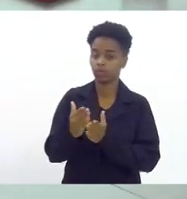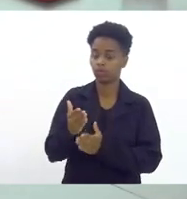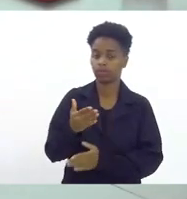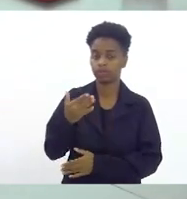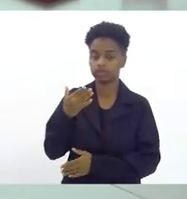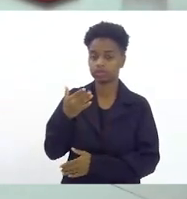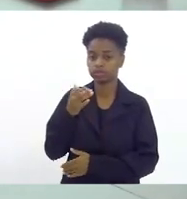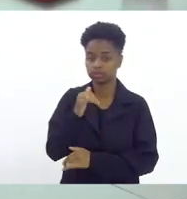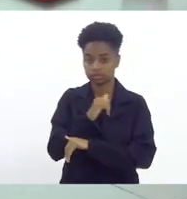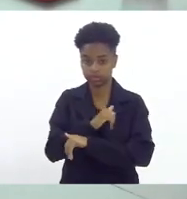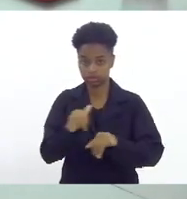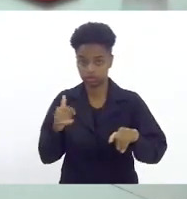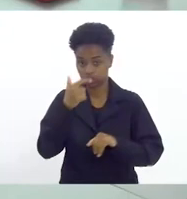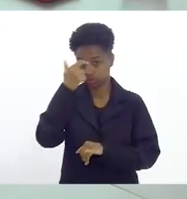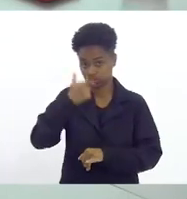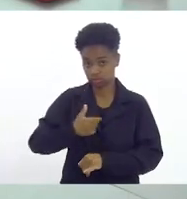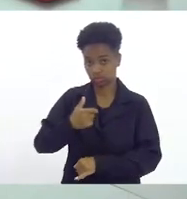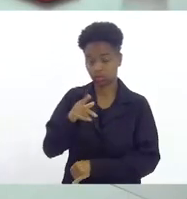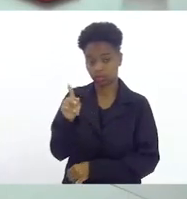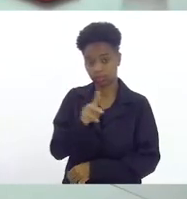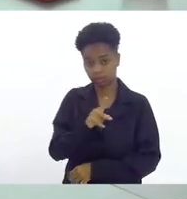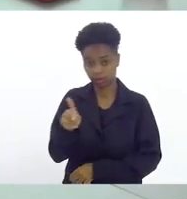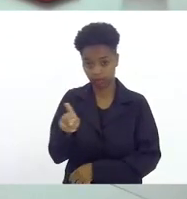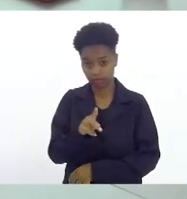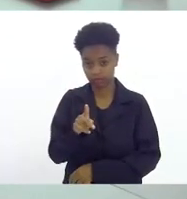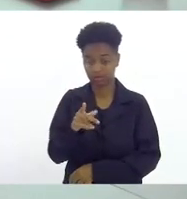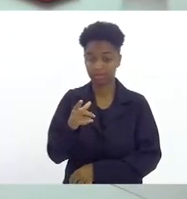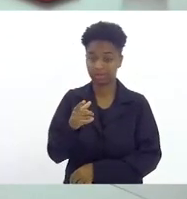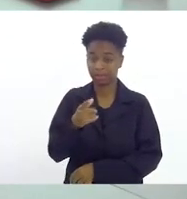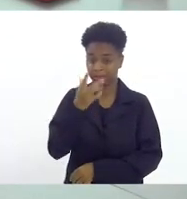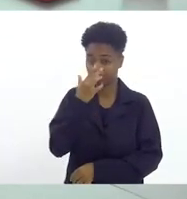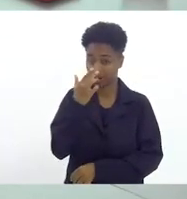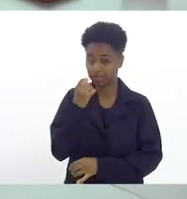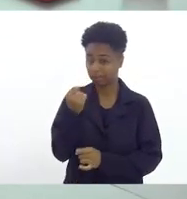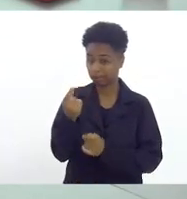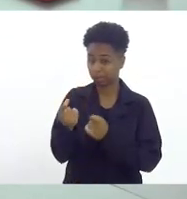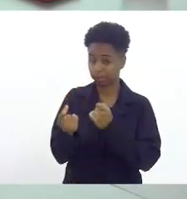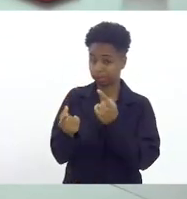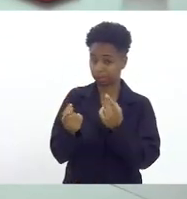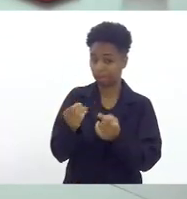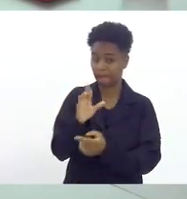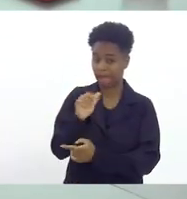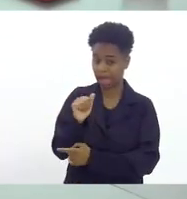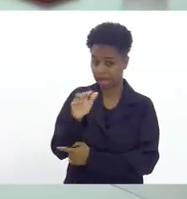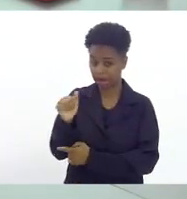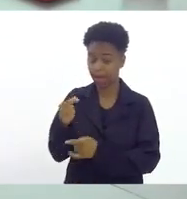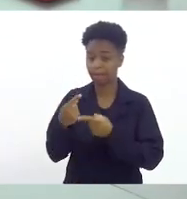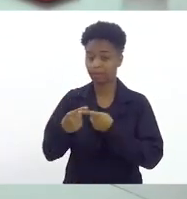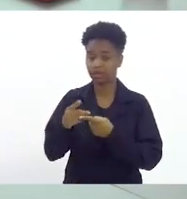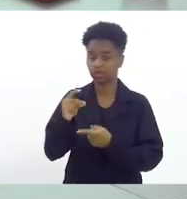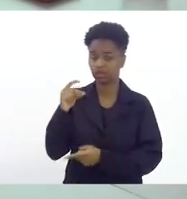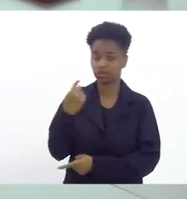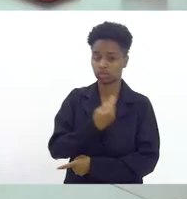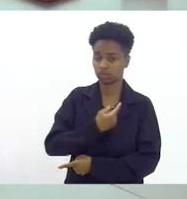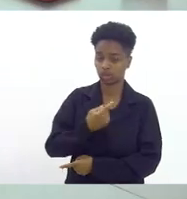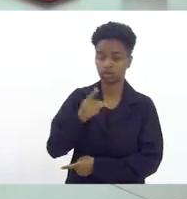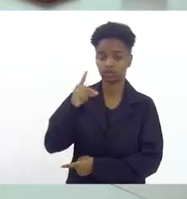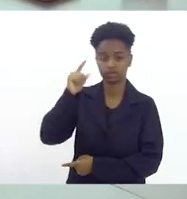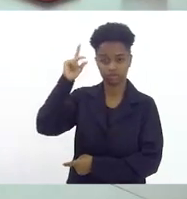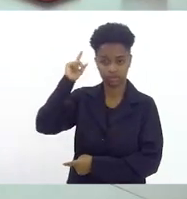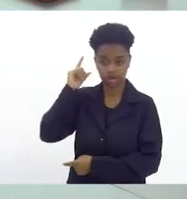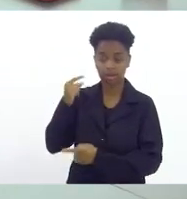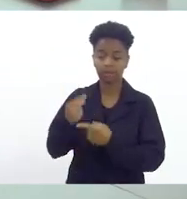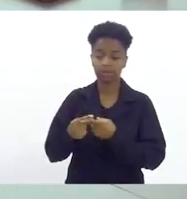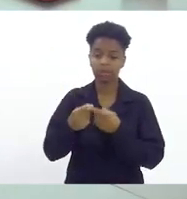eu como professora nilvoni somos aves raras porque somos professoras antigas nas casas a precarização